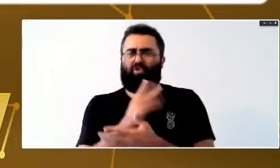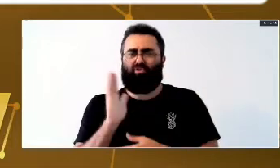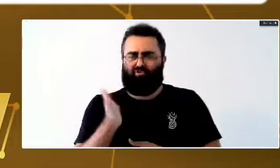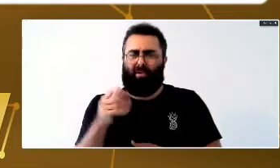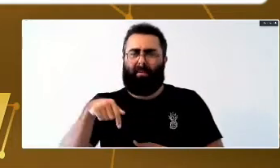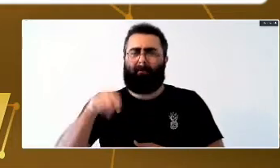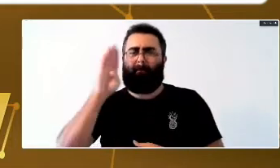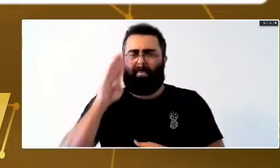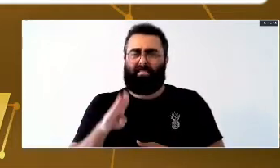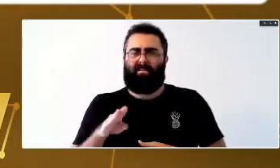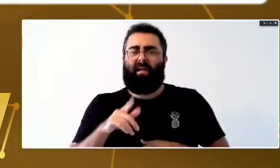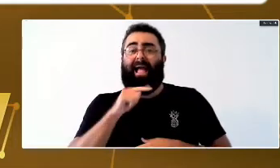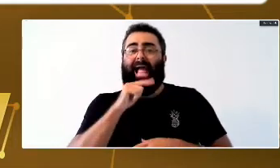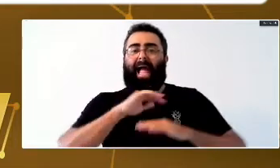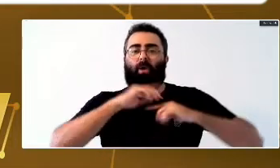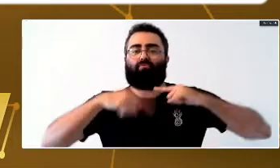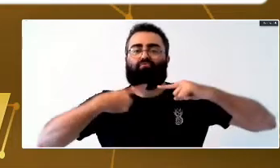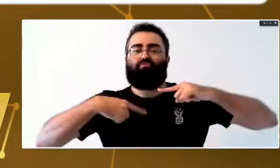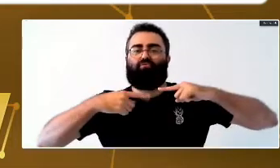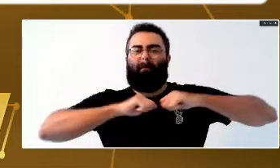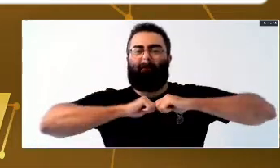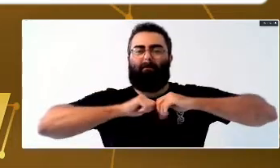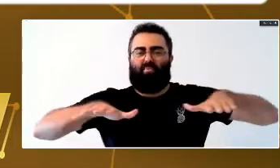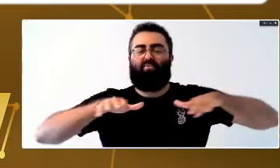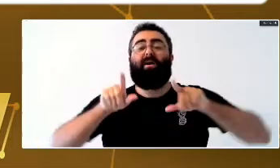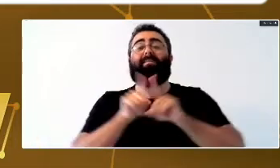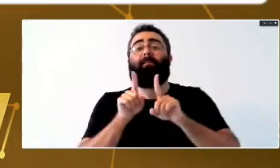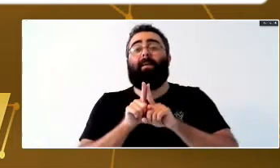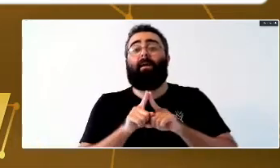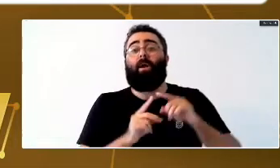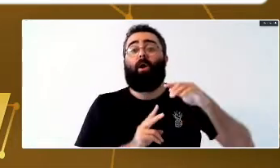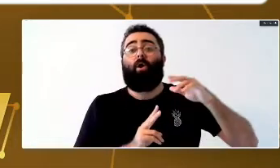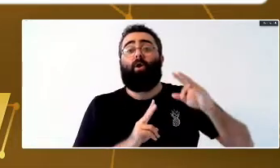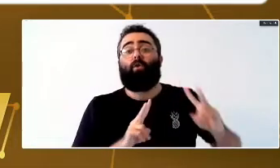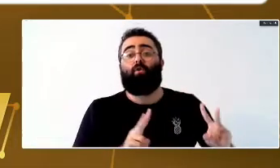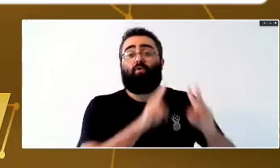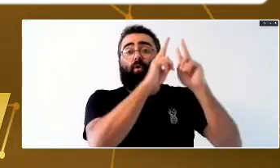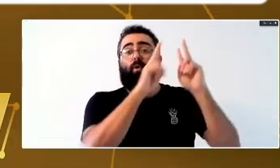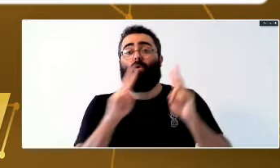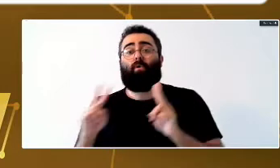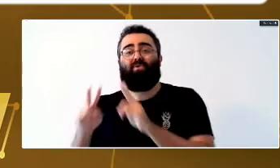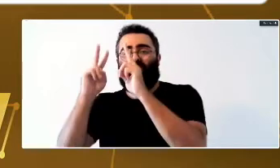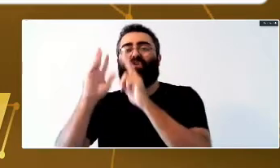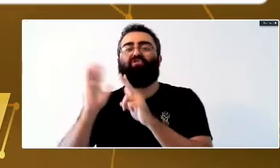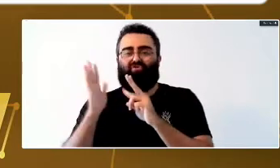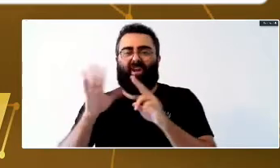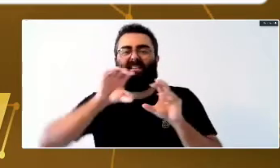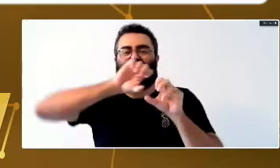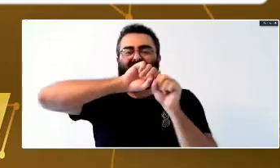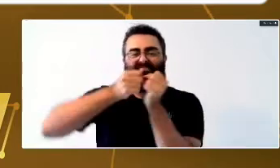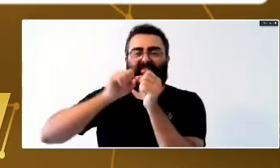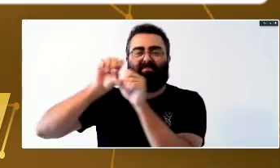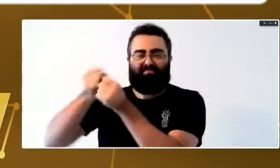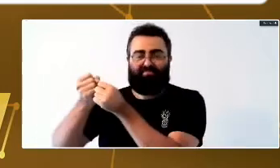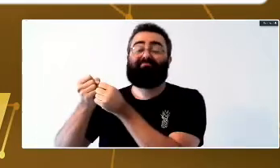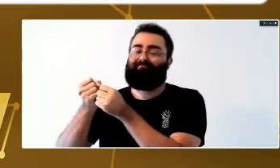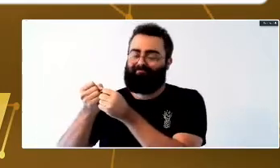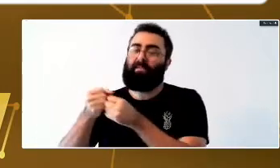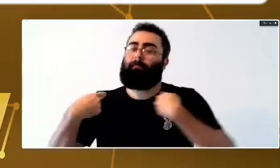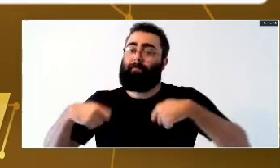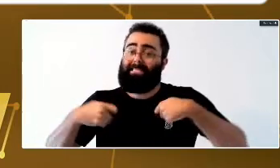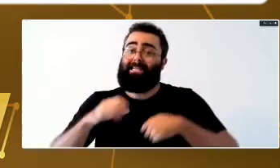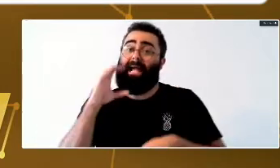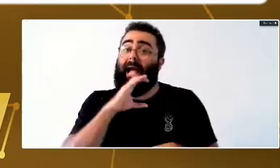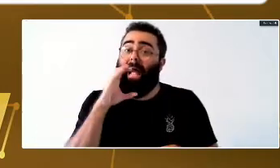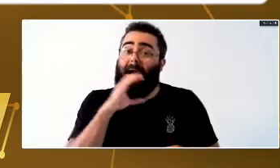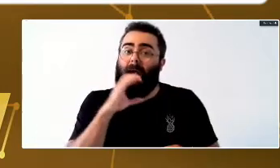e algumas torres, nossas 2 ou 3 torres, foram danificadas e a gente precisou atuar de forma muito rápida, com